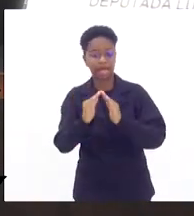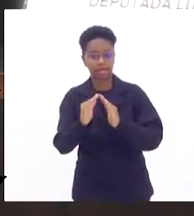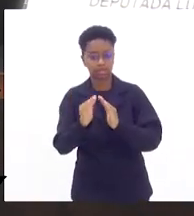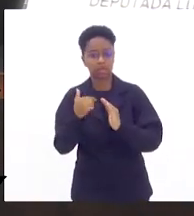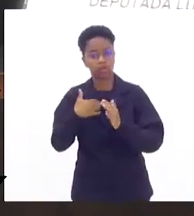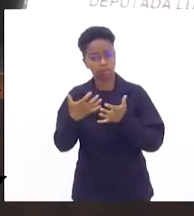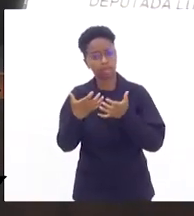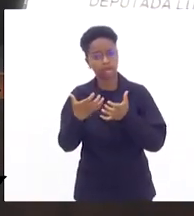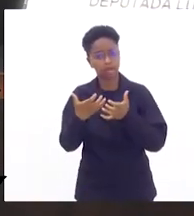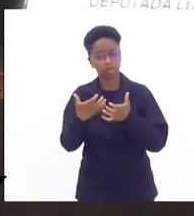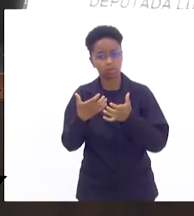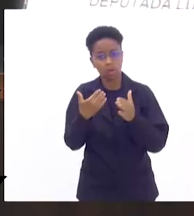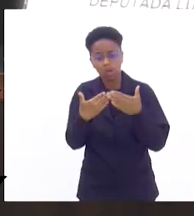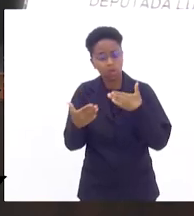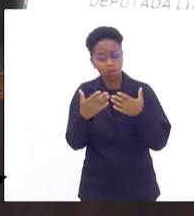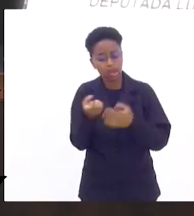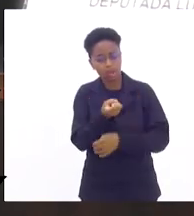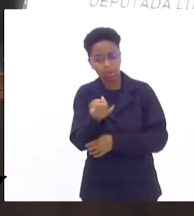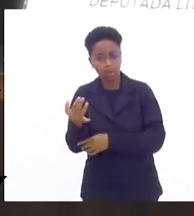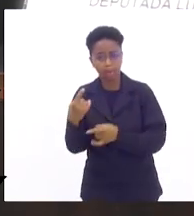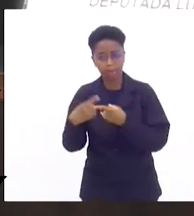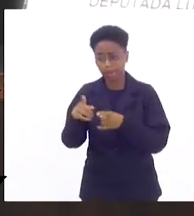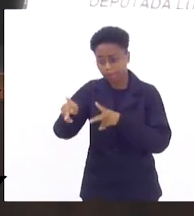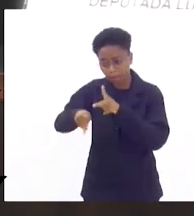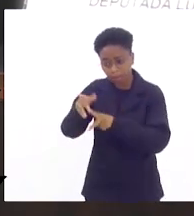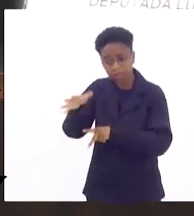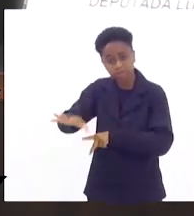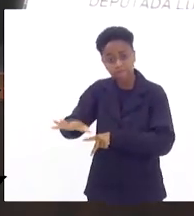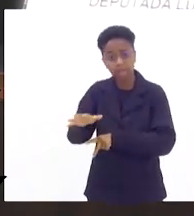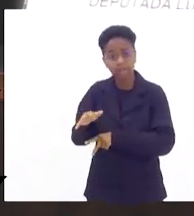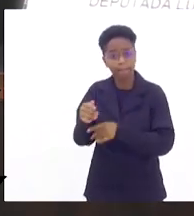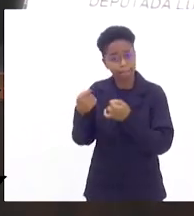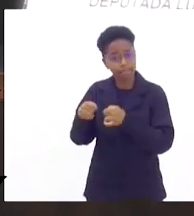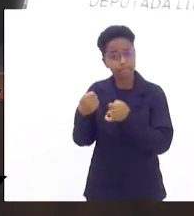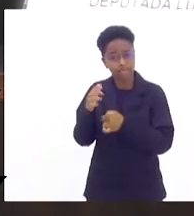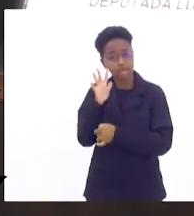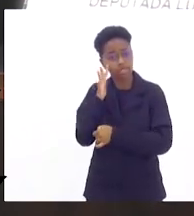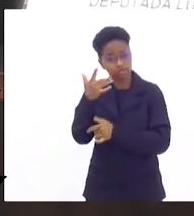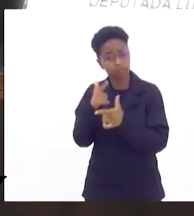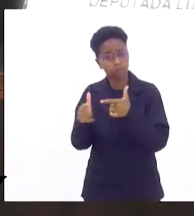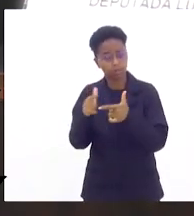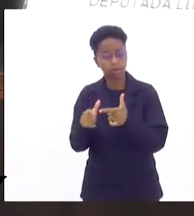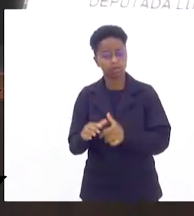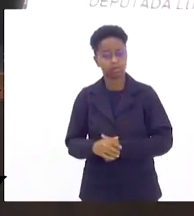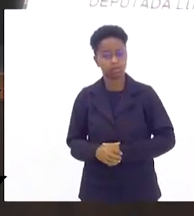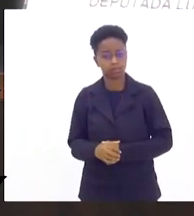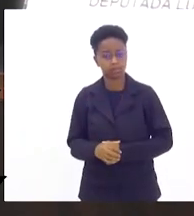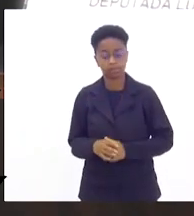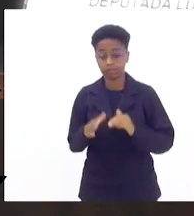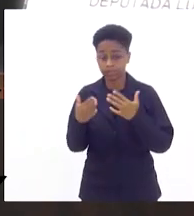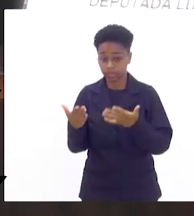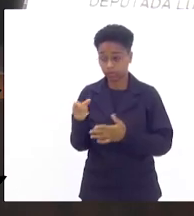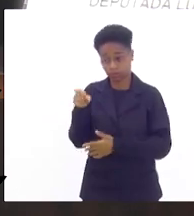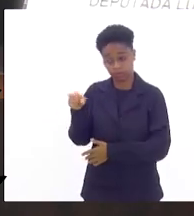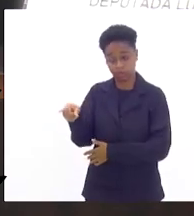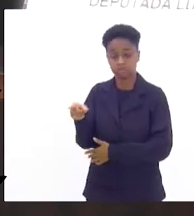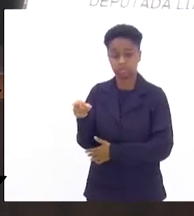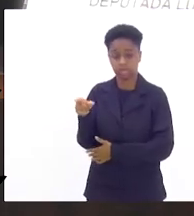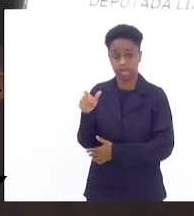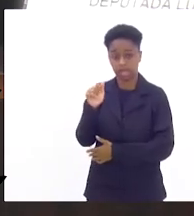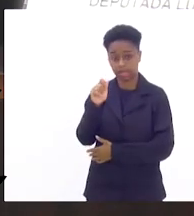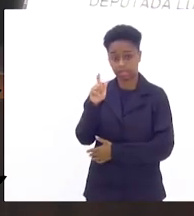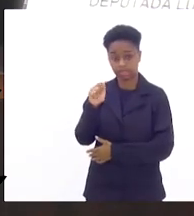fosse indeterminado, que a população daquele município pudesse ter sua situação resolvida. Então, você, como, né, a